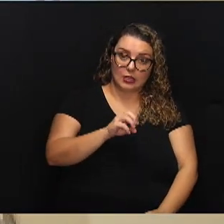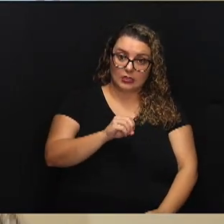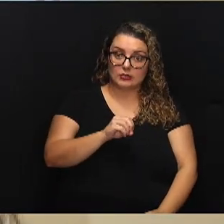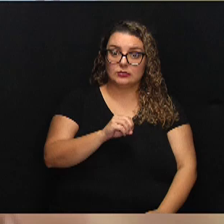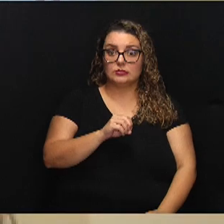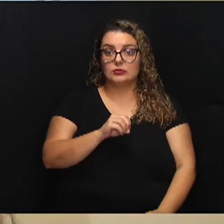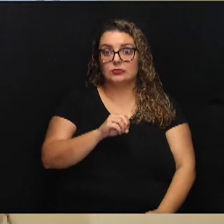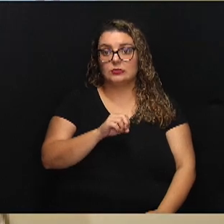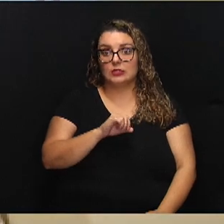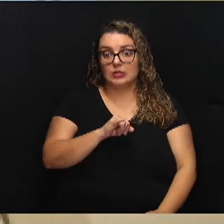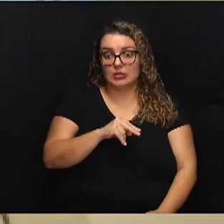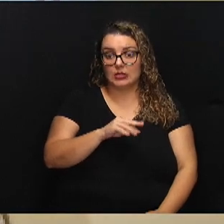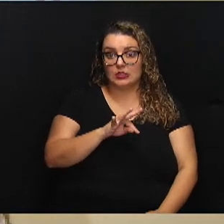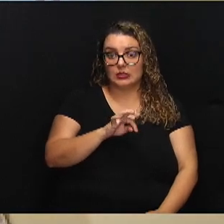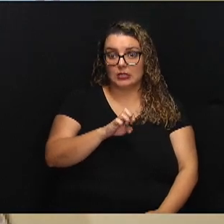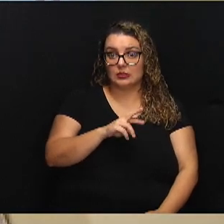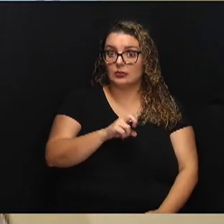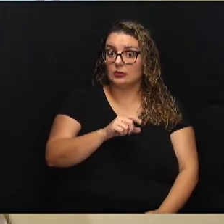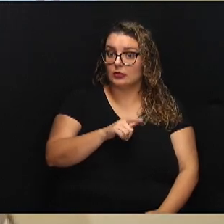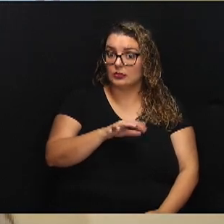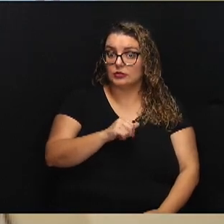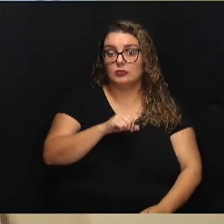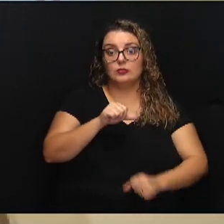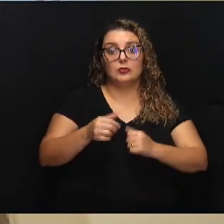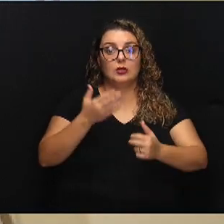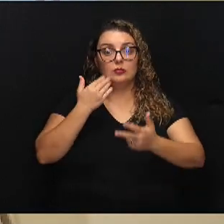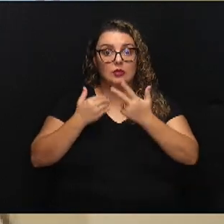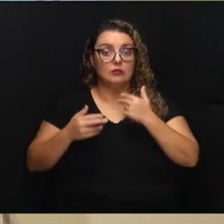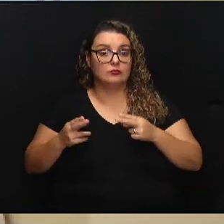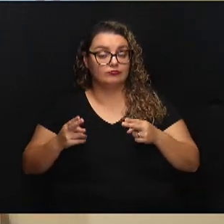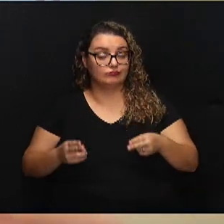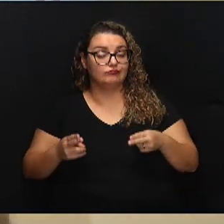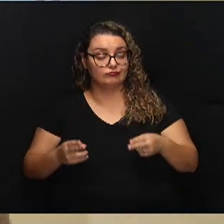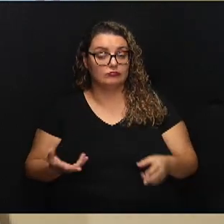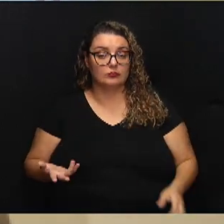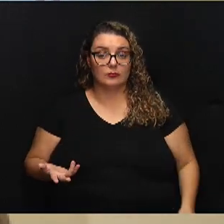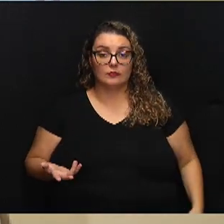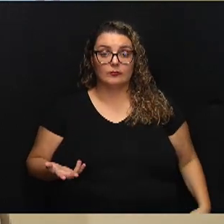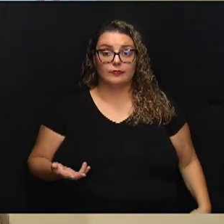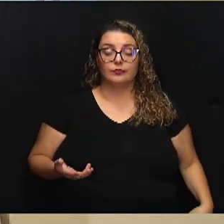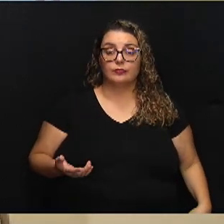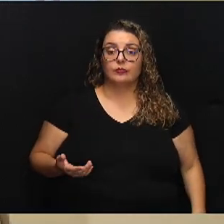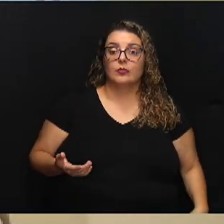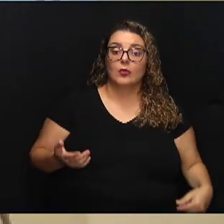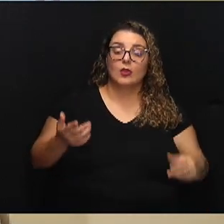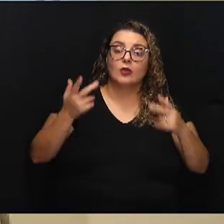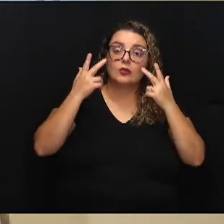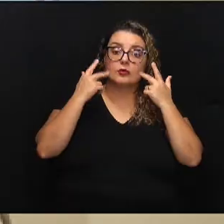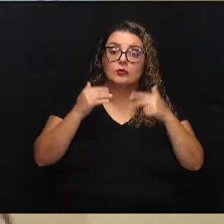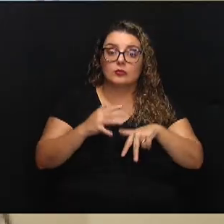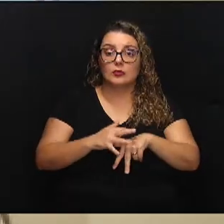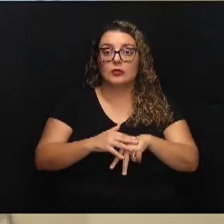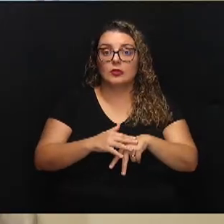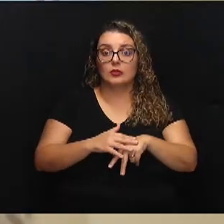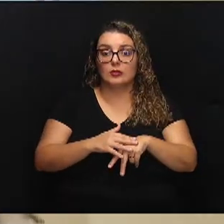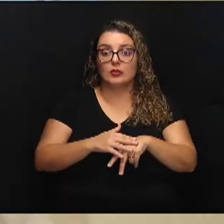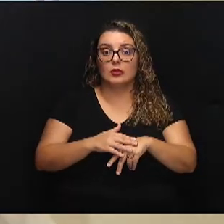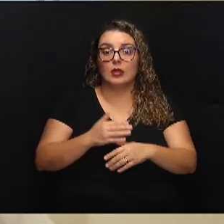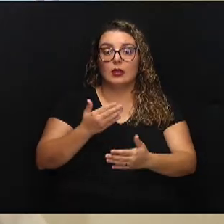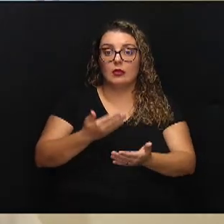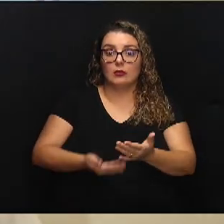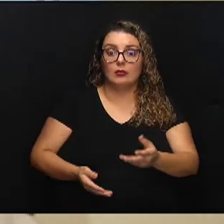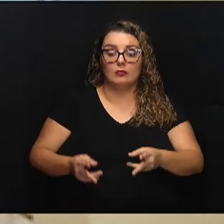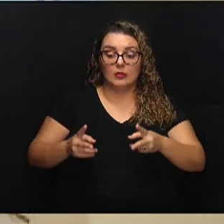gastroenterologista. Podem ter mudanças no apetite, às vezes, normalmente a paciente associa a perda do apetite,